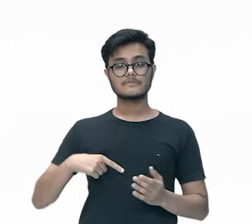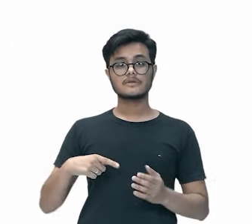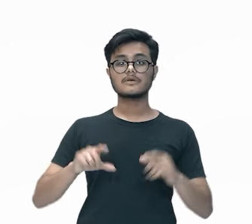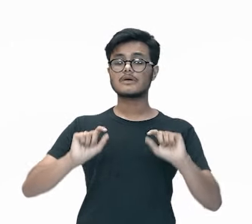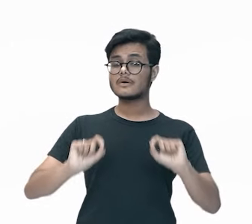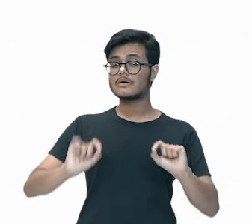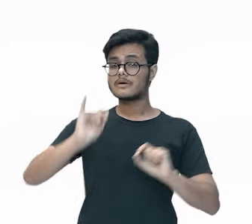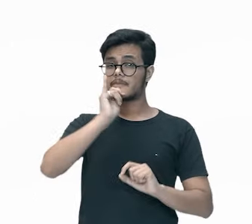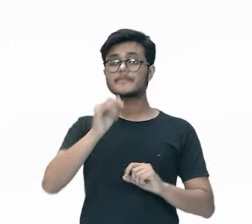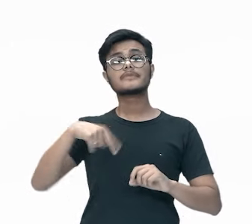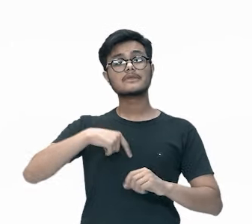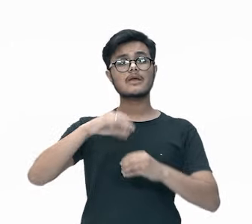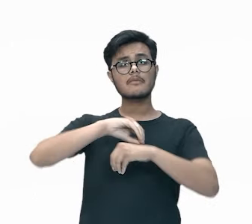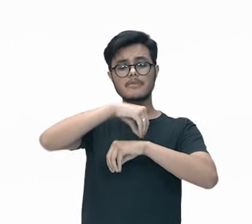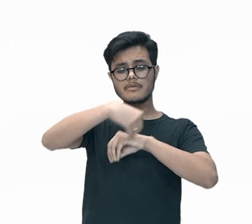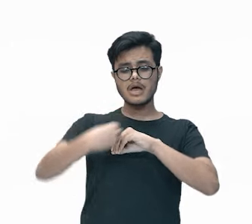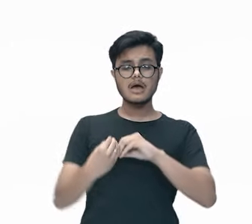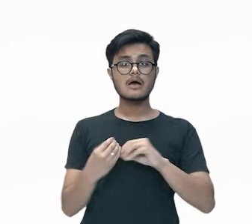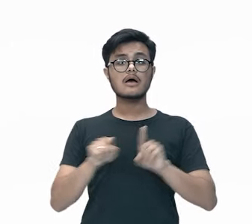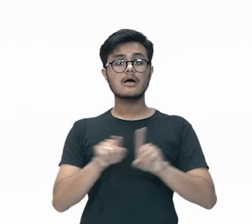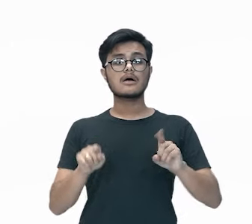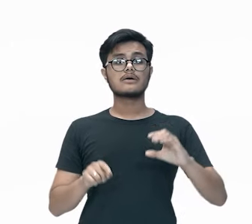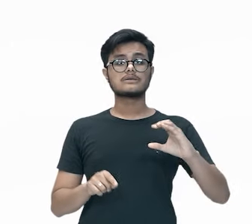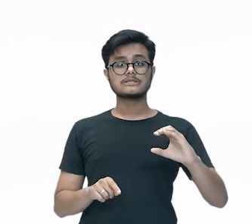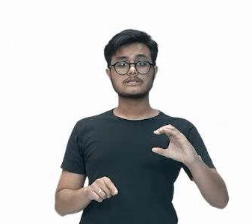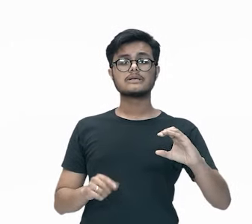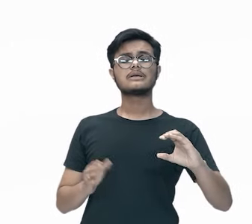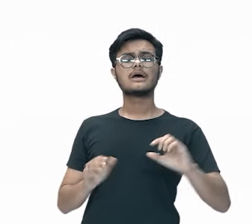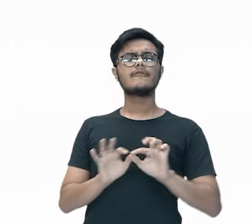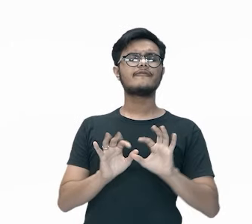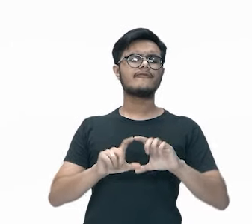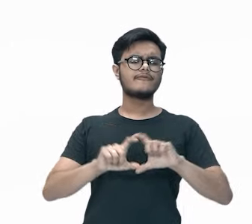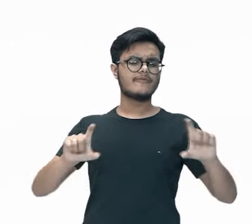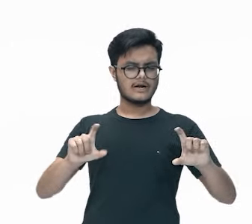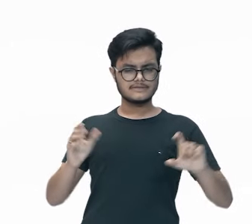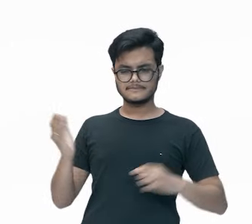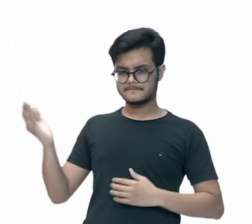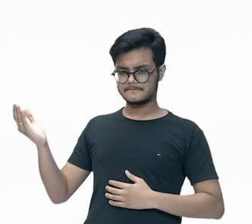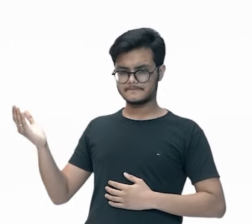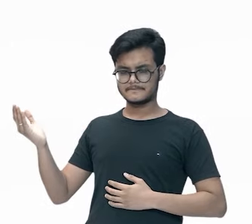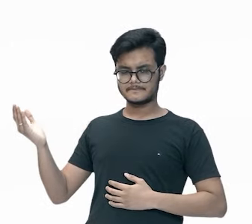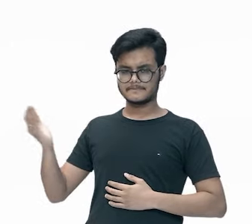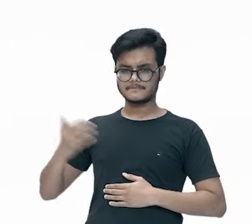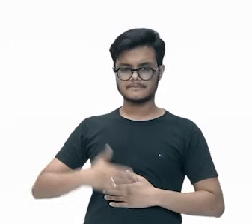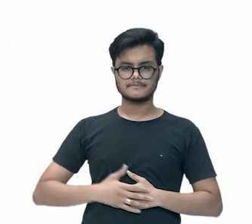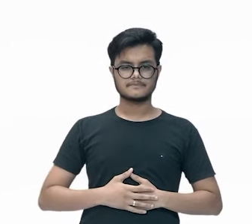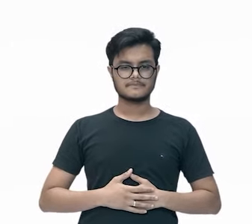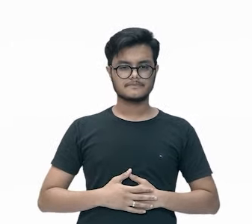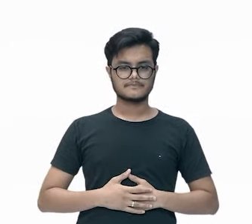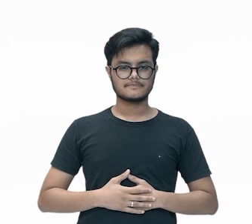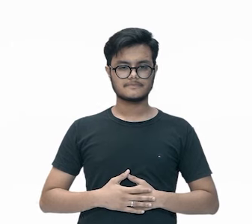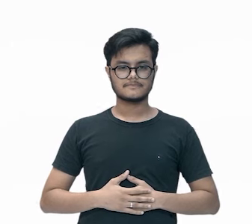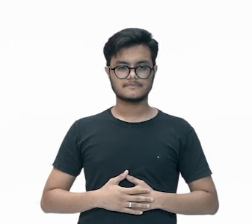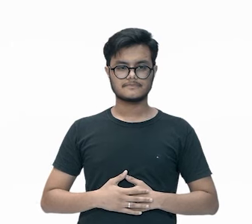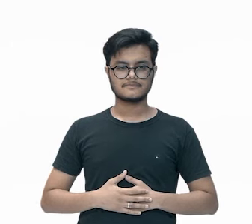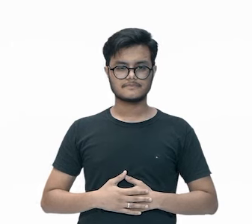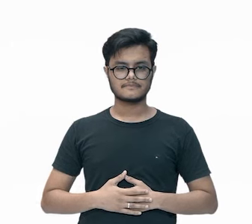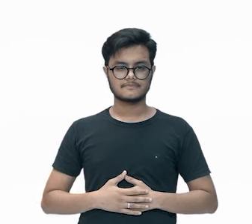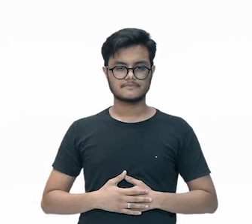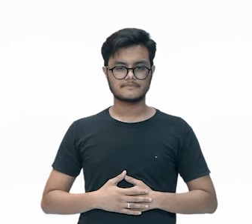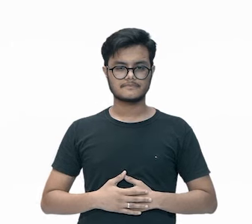fórmulas moleculares C2H2, C4H10 e